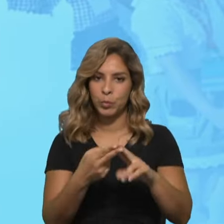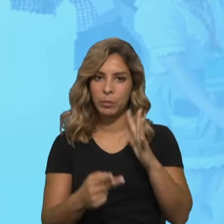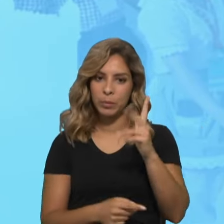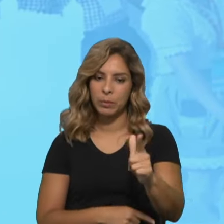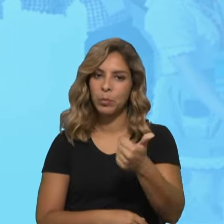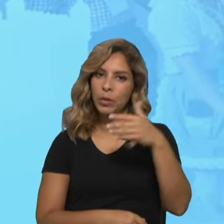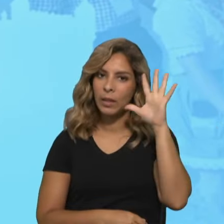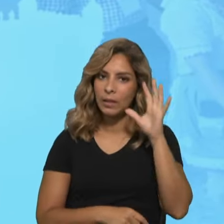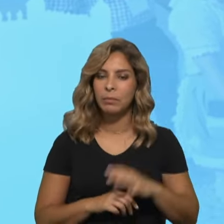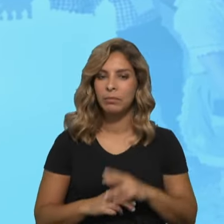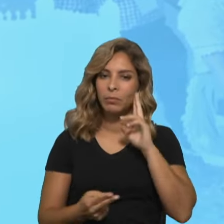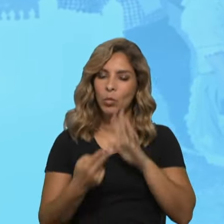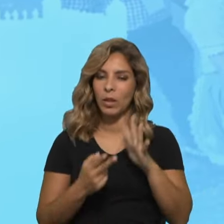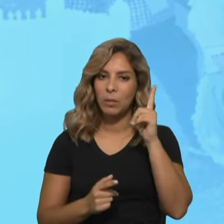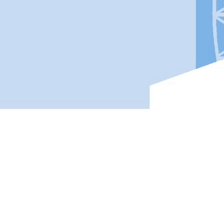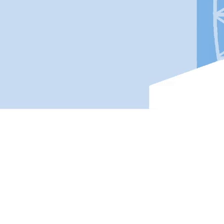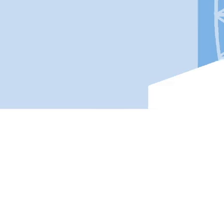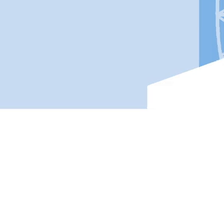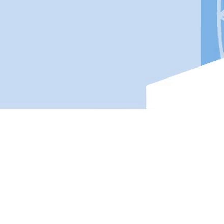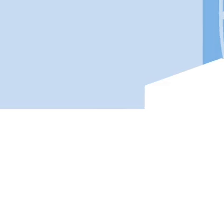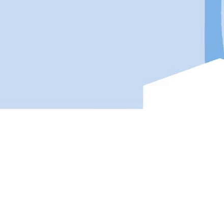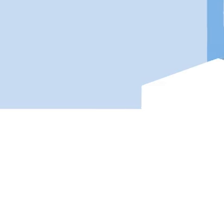muito boa tarde até amanhã se Deus